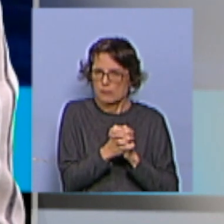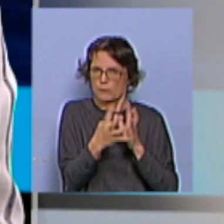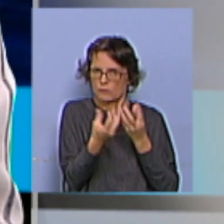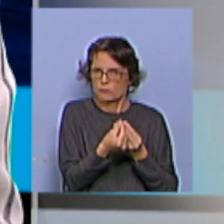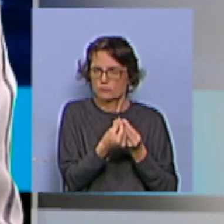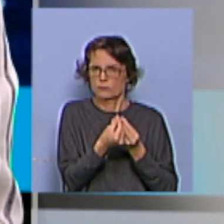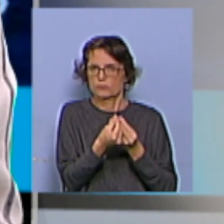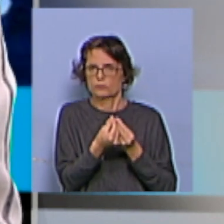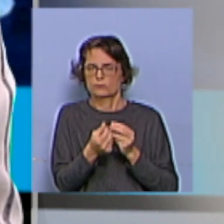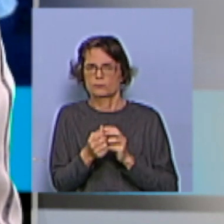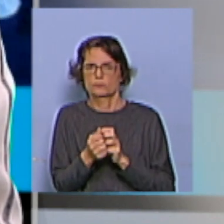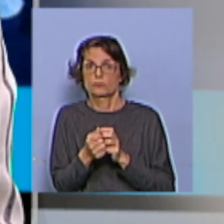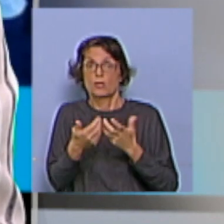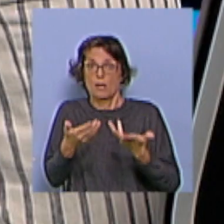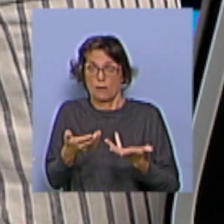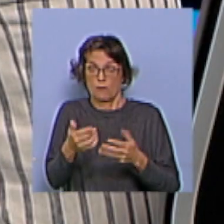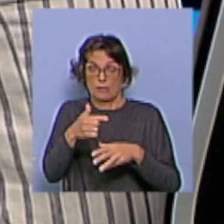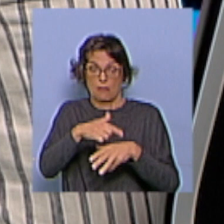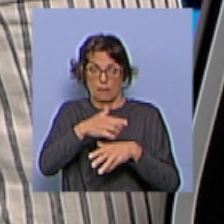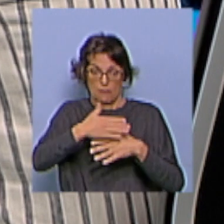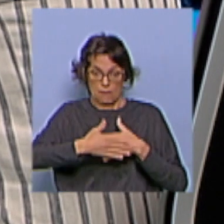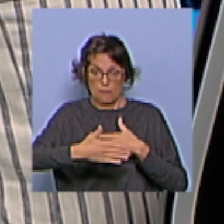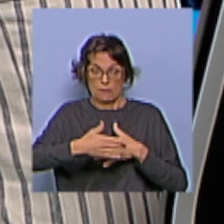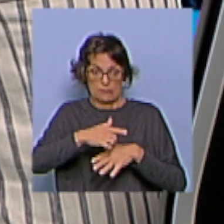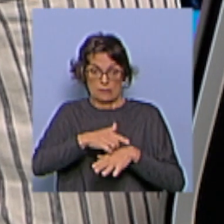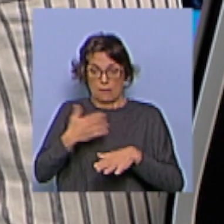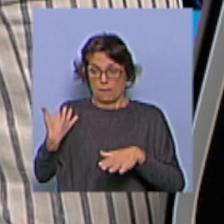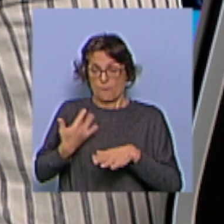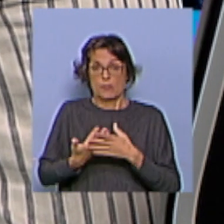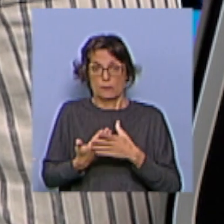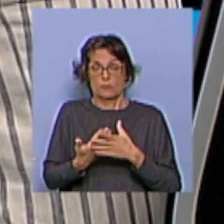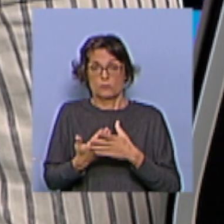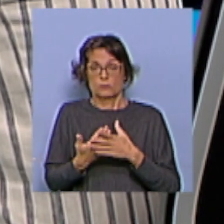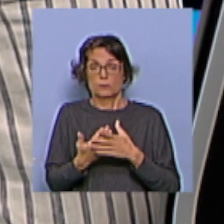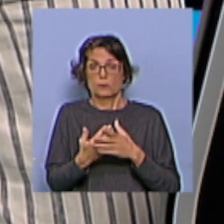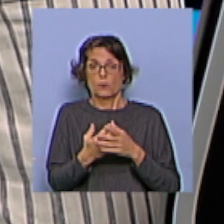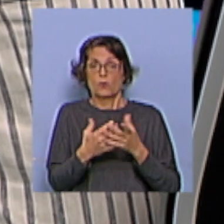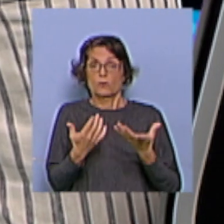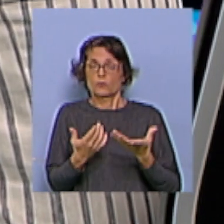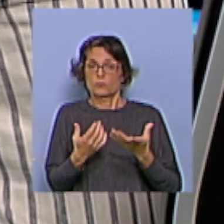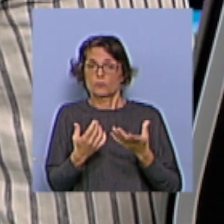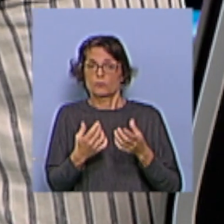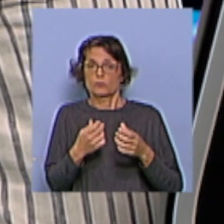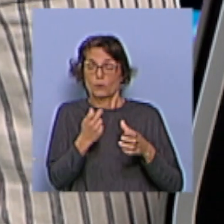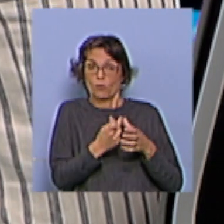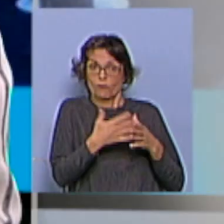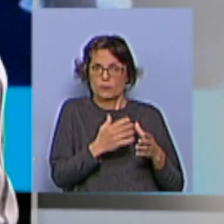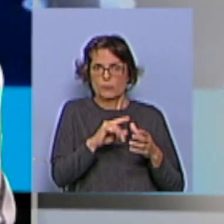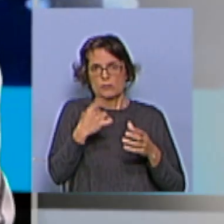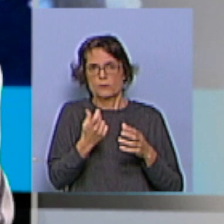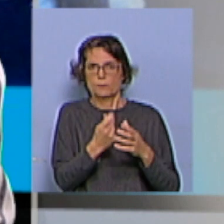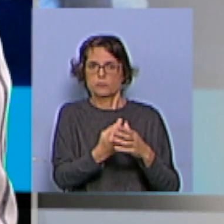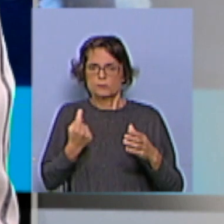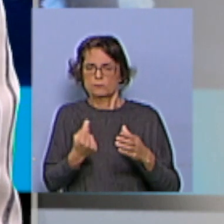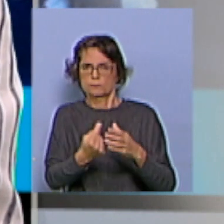Em tempos de desconfinamento é bonito e é bom que se possa dar o testemunho público com grandes manifestações